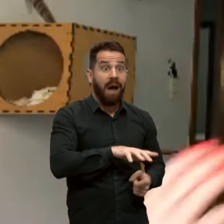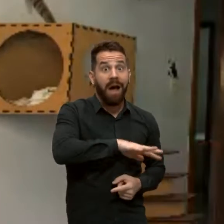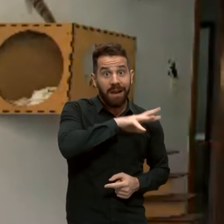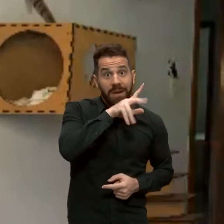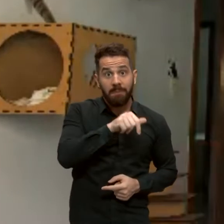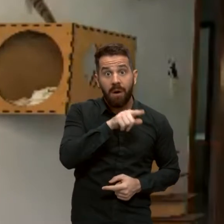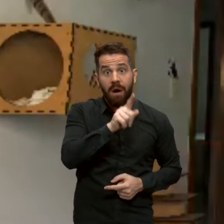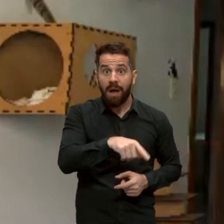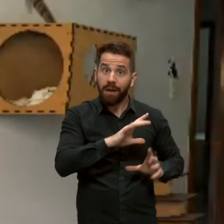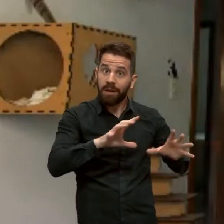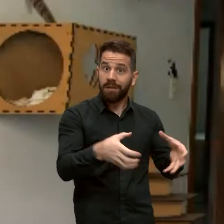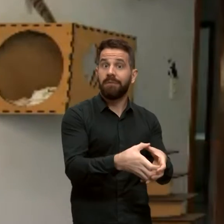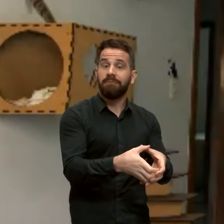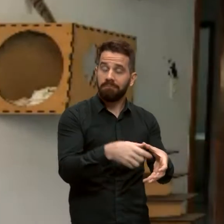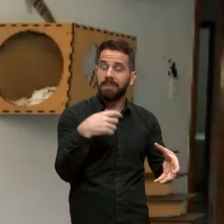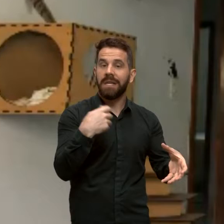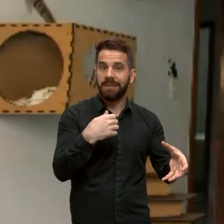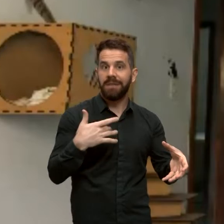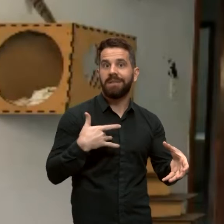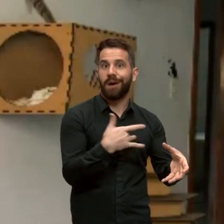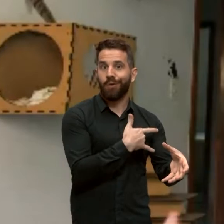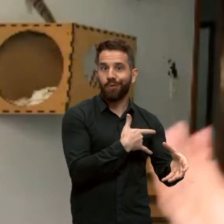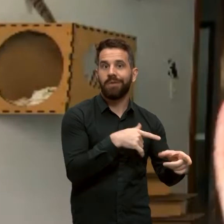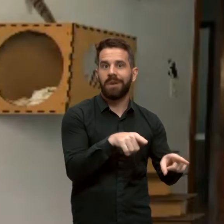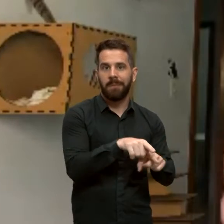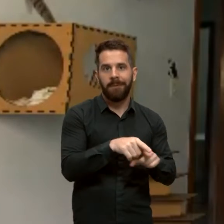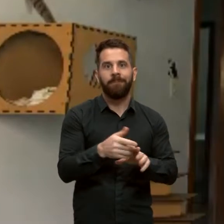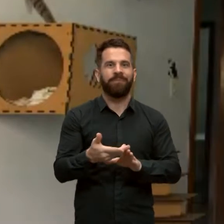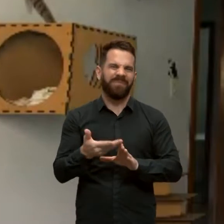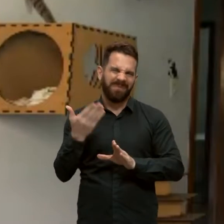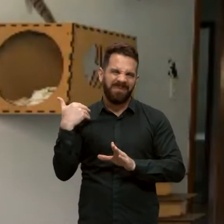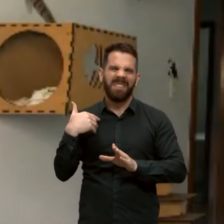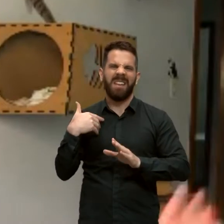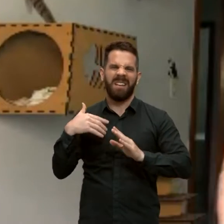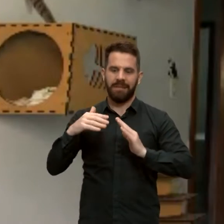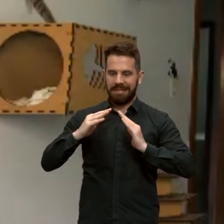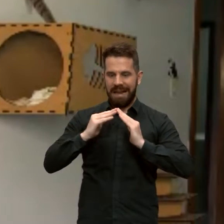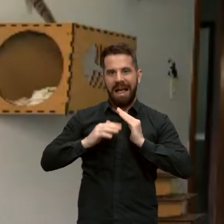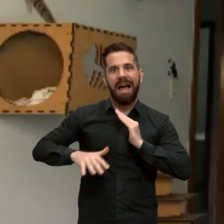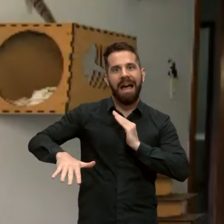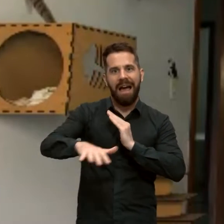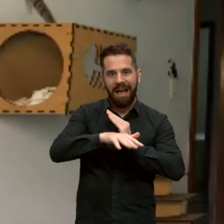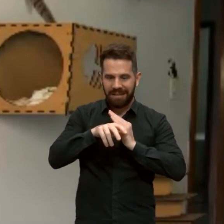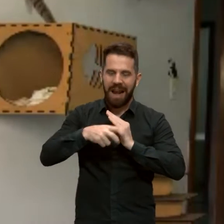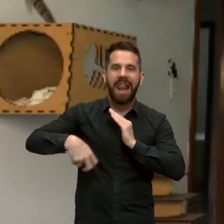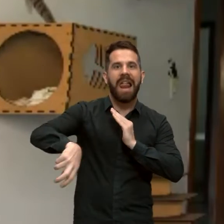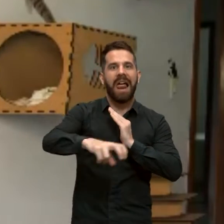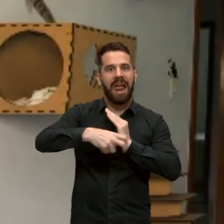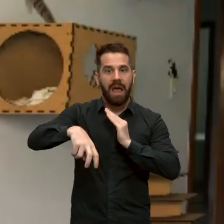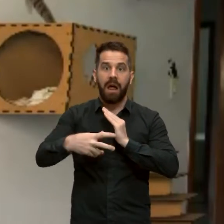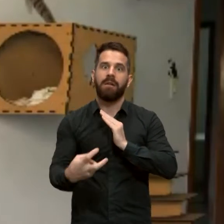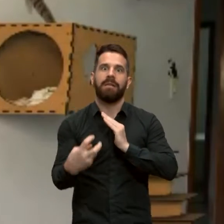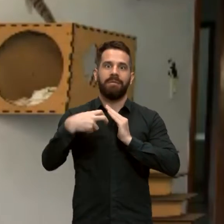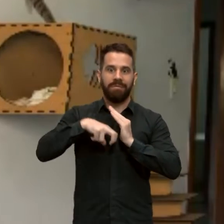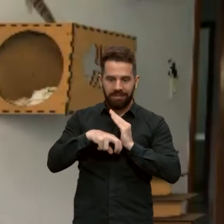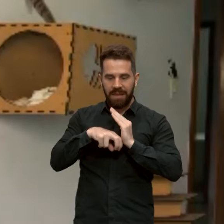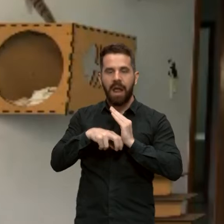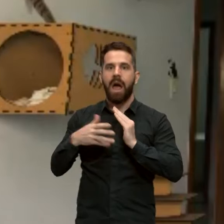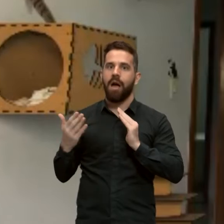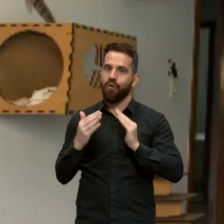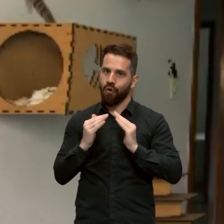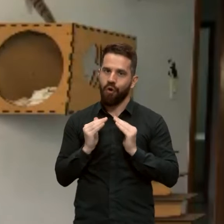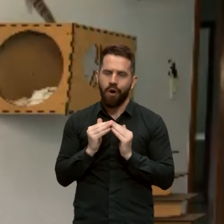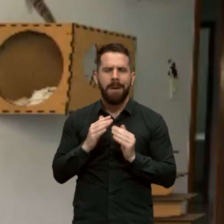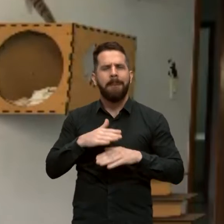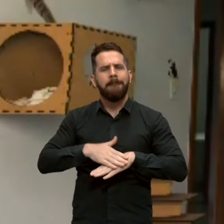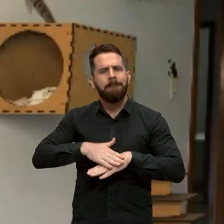em sociedade, né? Tanto é que ele saiu dos quintais, foram todos para dentro das nossas casas, né? Hoje a gente tem um